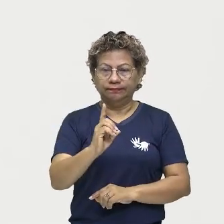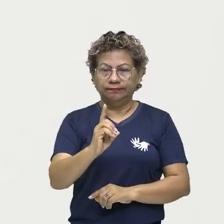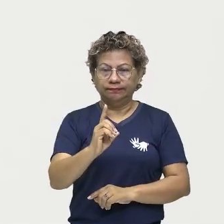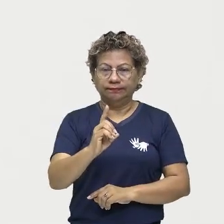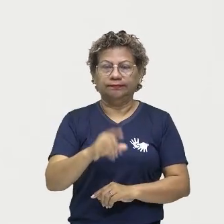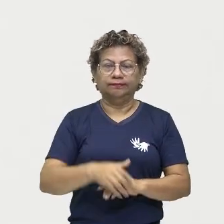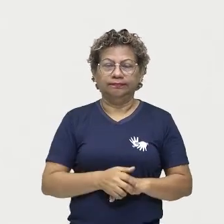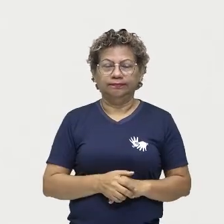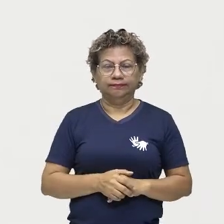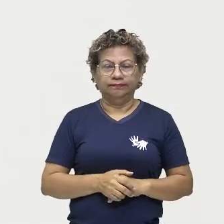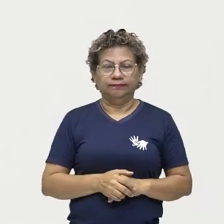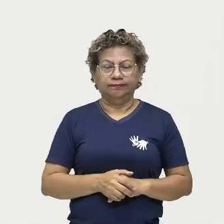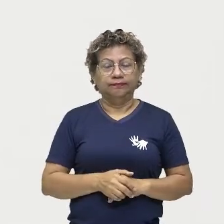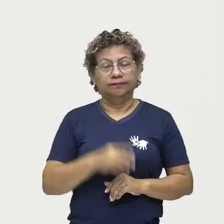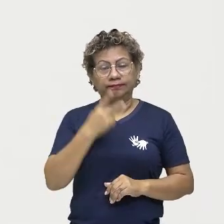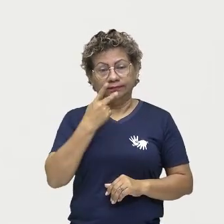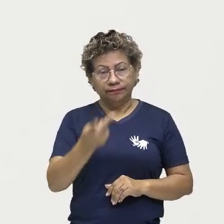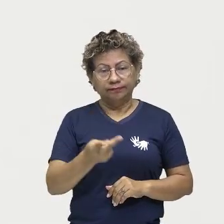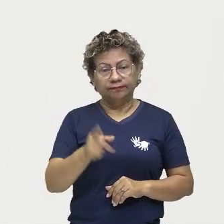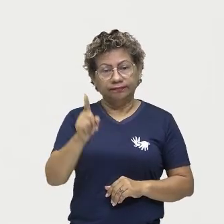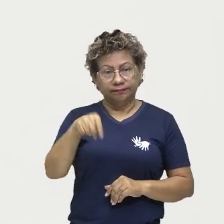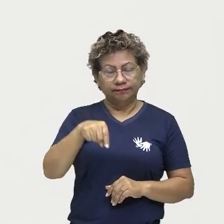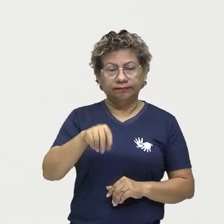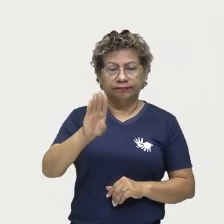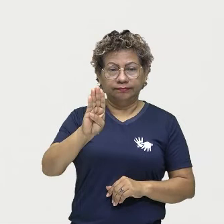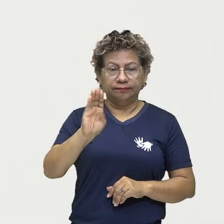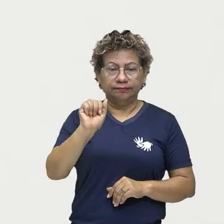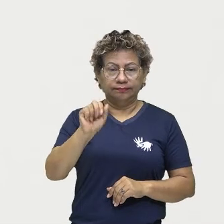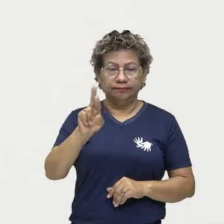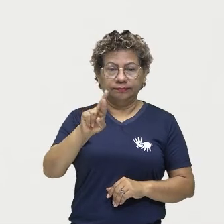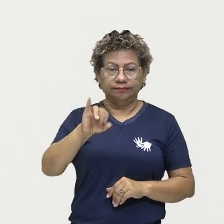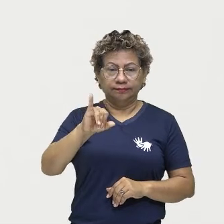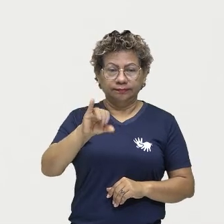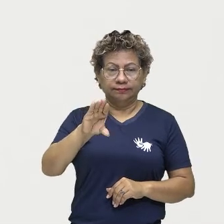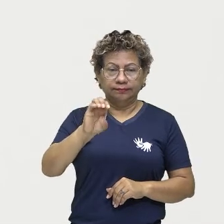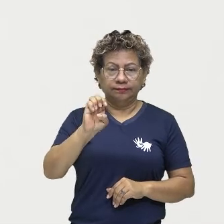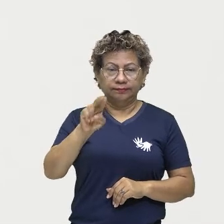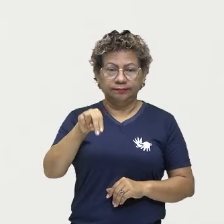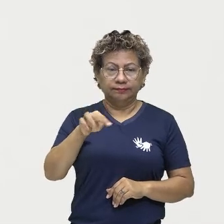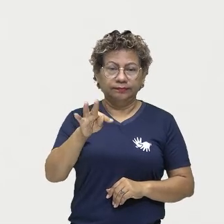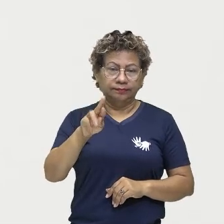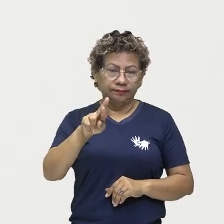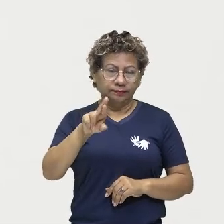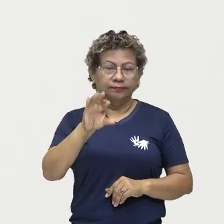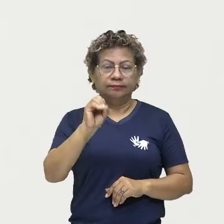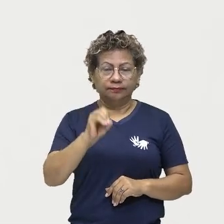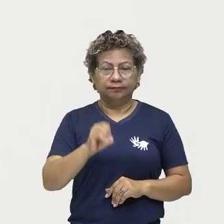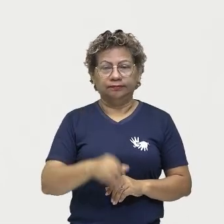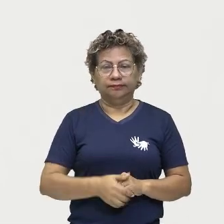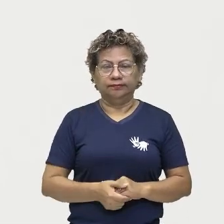Alguns autores o chamam também de ponto G, ponto de gravidade.